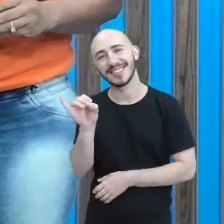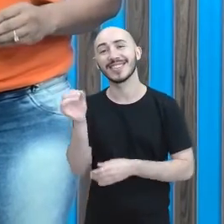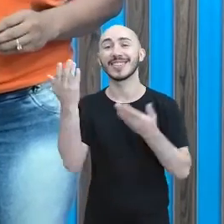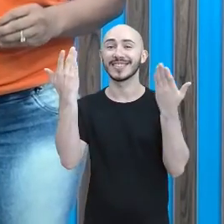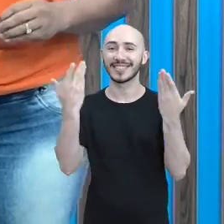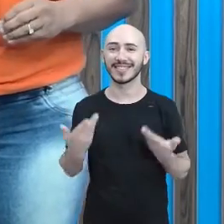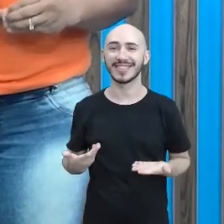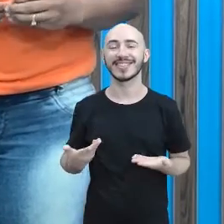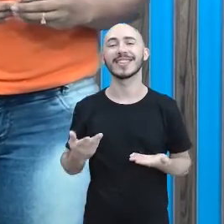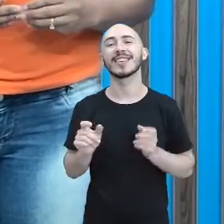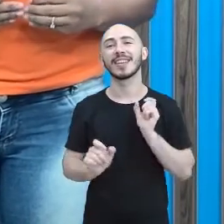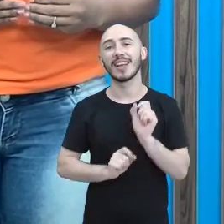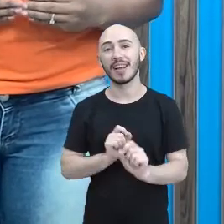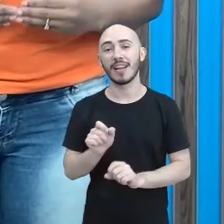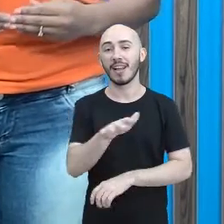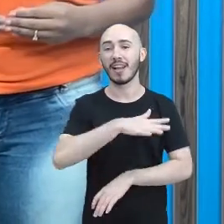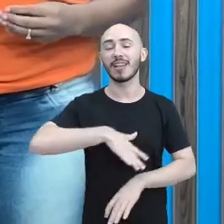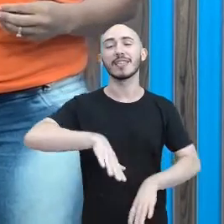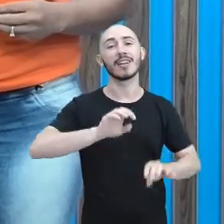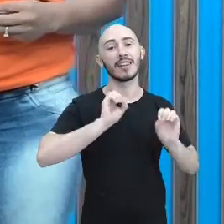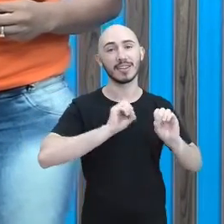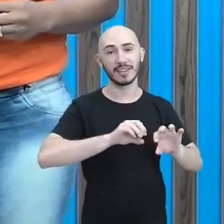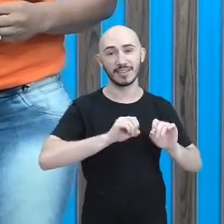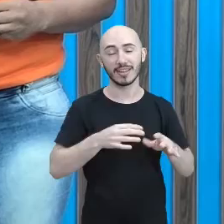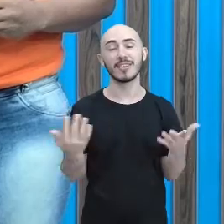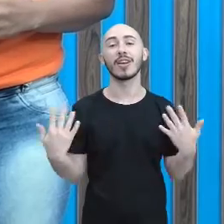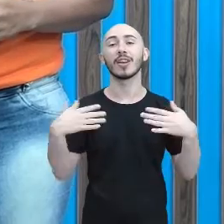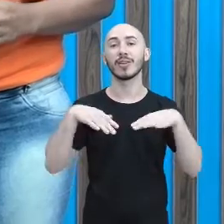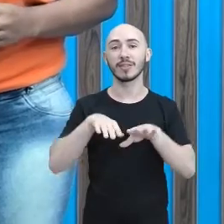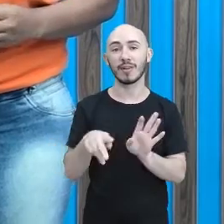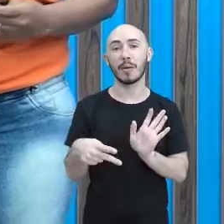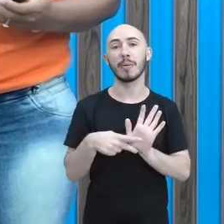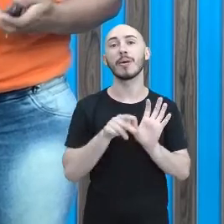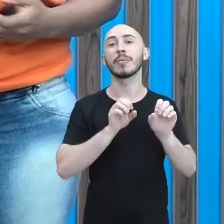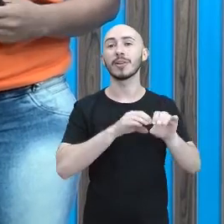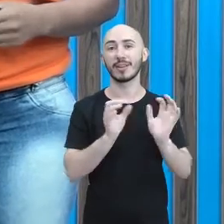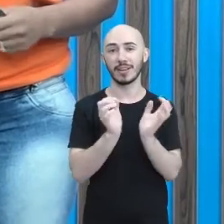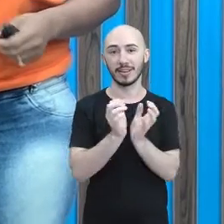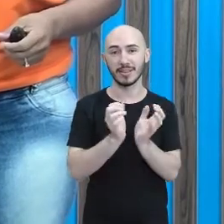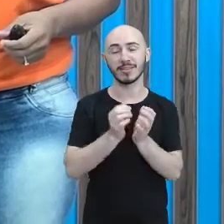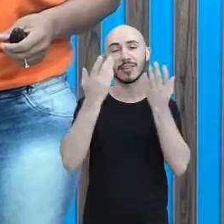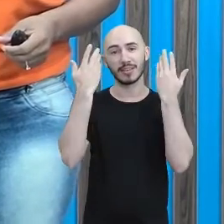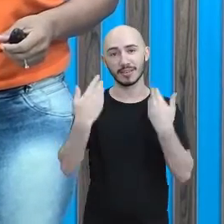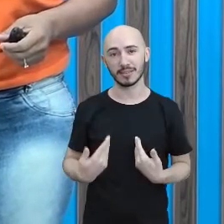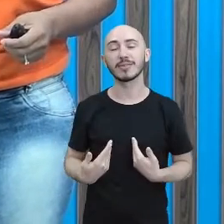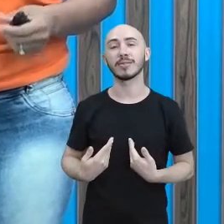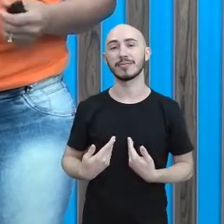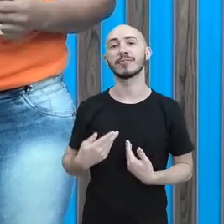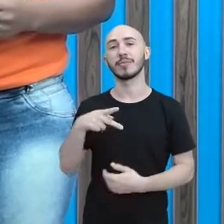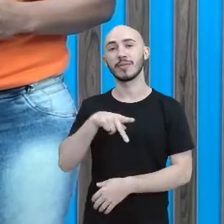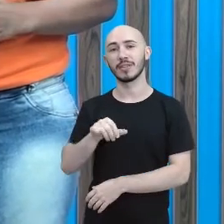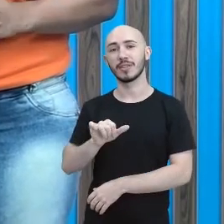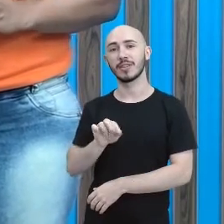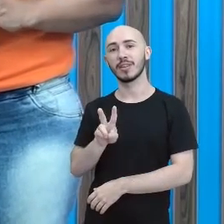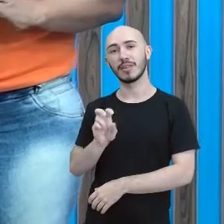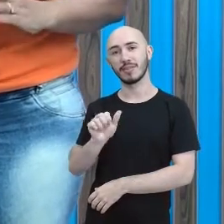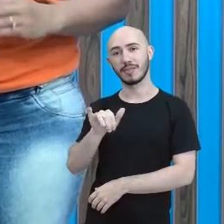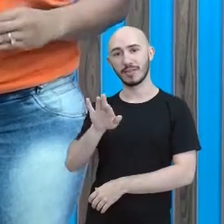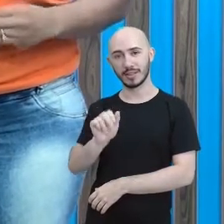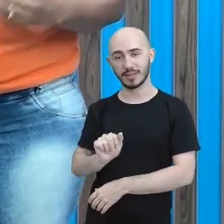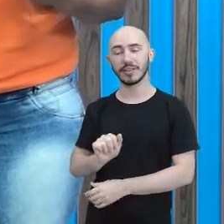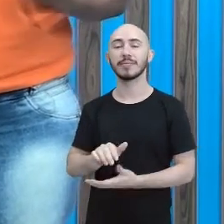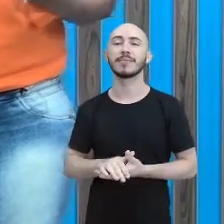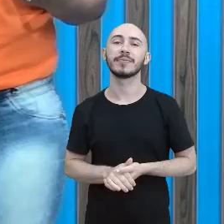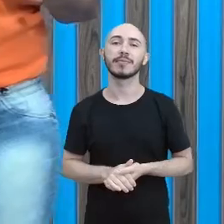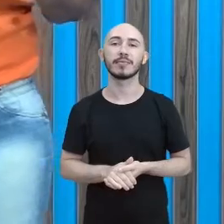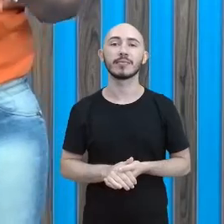Estamos aqui na Educação Inclusiva do Educa Recife. Eu sou a professora Ivânia França, este é o meu sinal. A